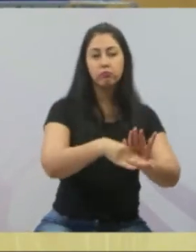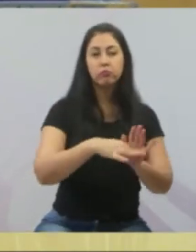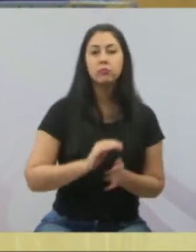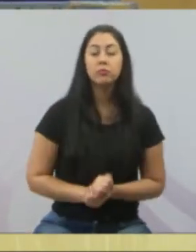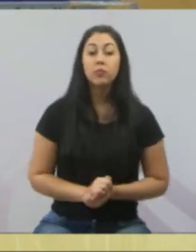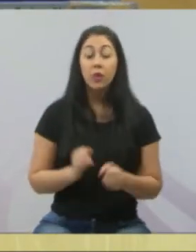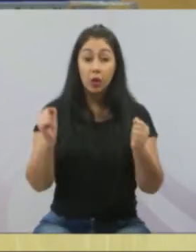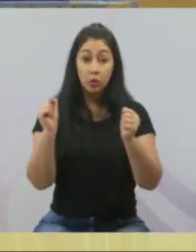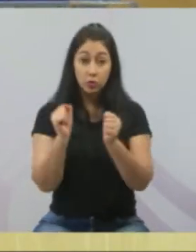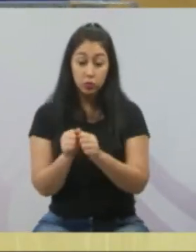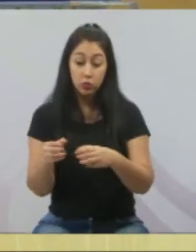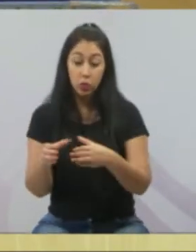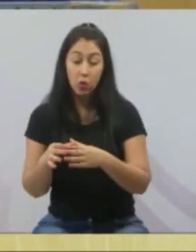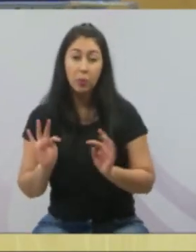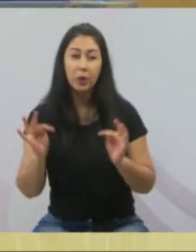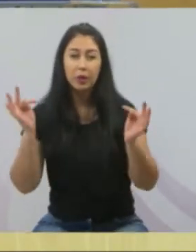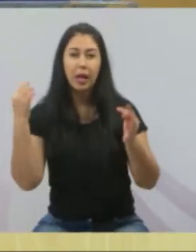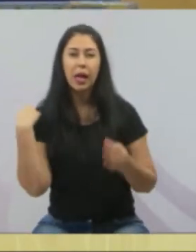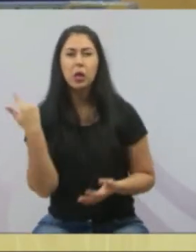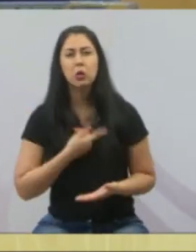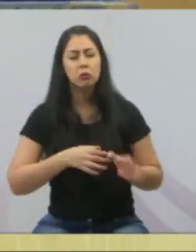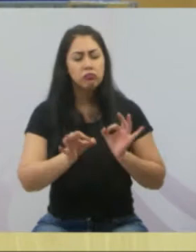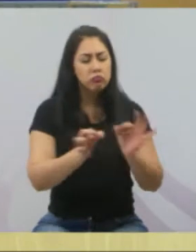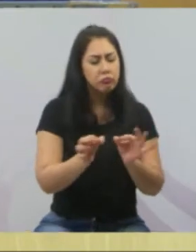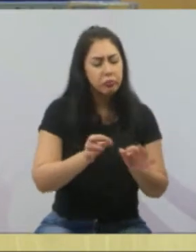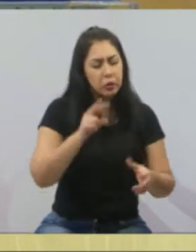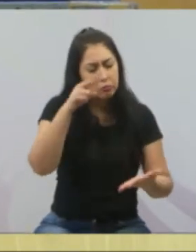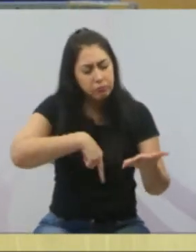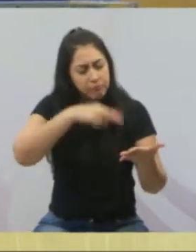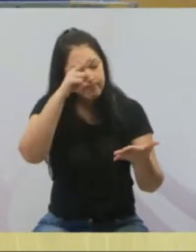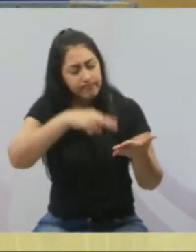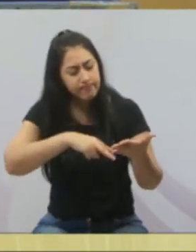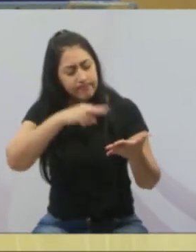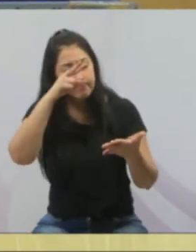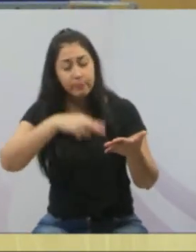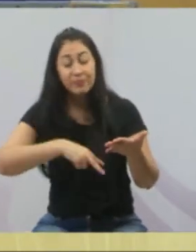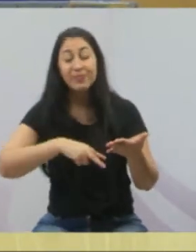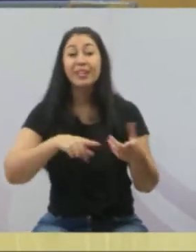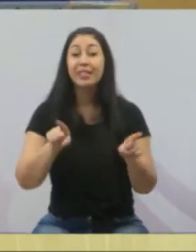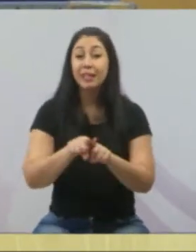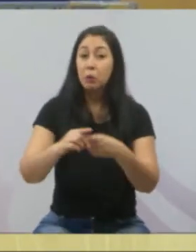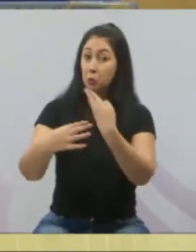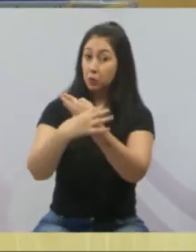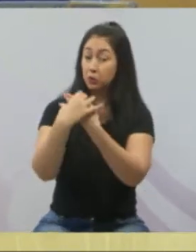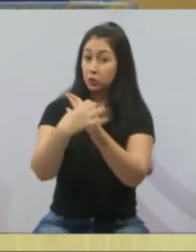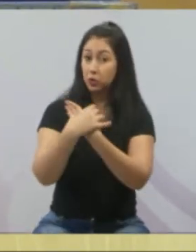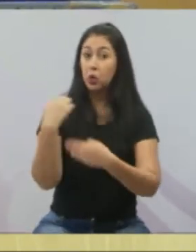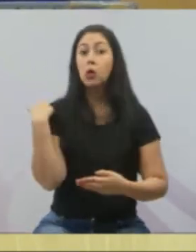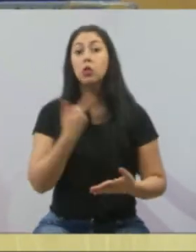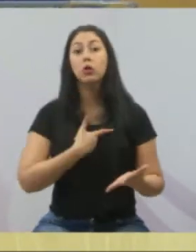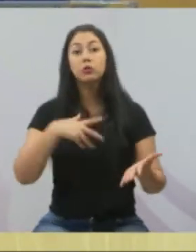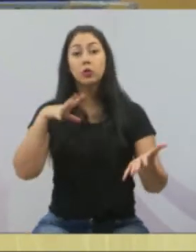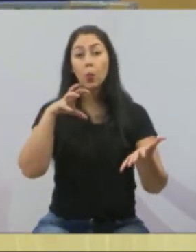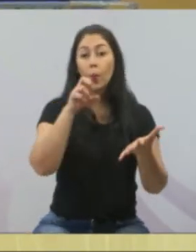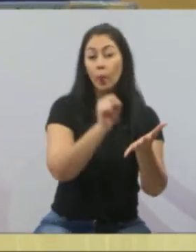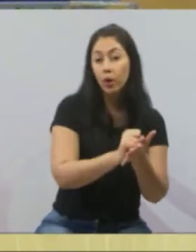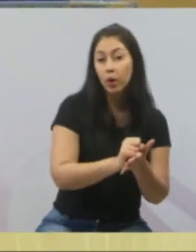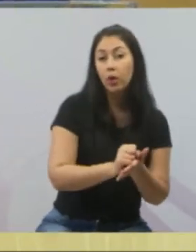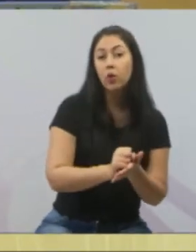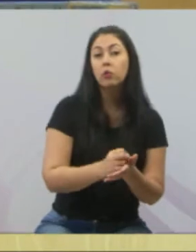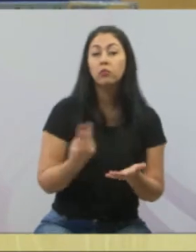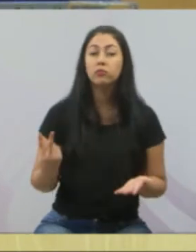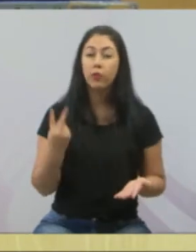Requerimento 238. Agora sim o 239. Requerimento 239. Requeremos a extensão do senhor presidente desta